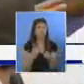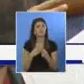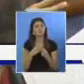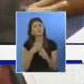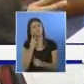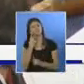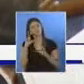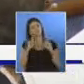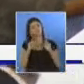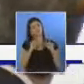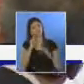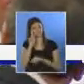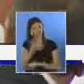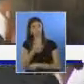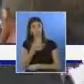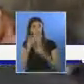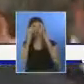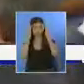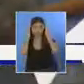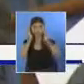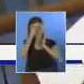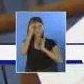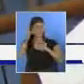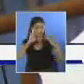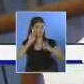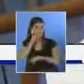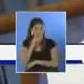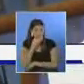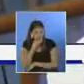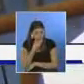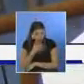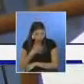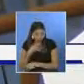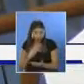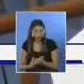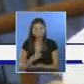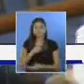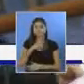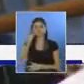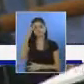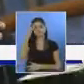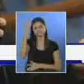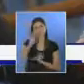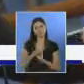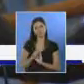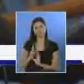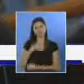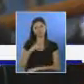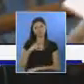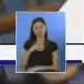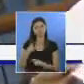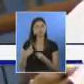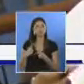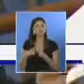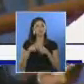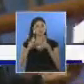porque está pautado pela imprensa. Não tem nada a ver. Um assunto é outro. Agora também, eu estou observando